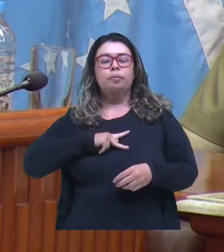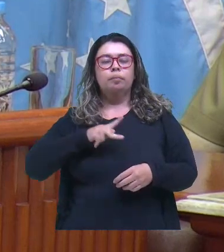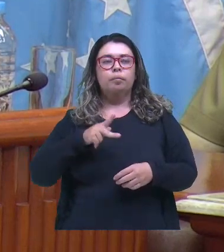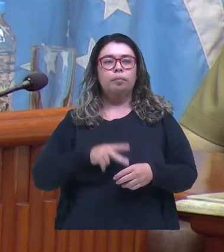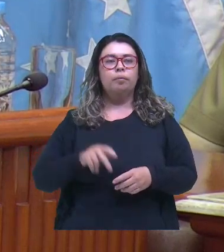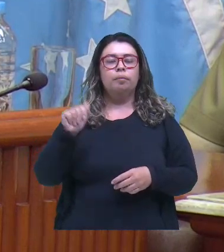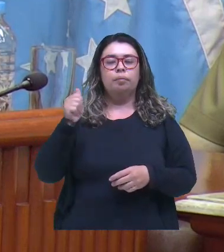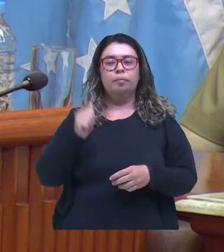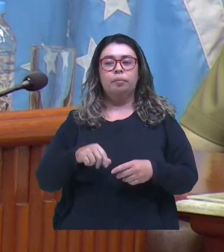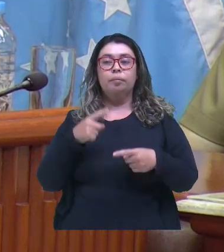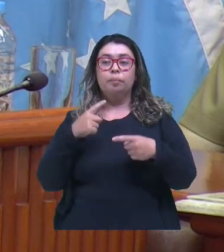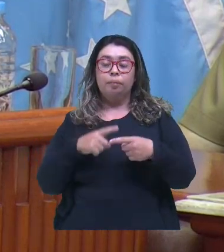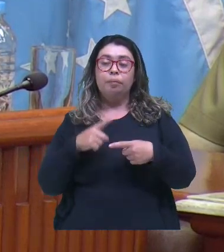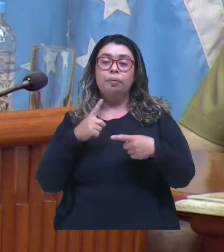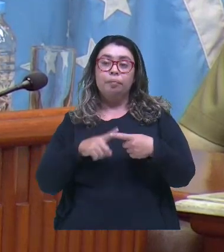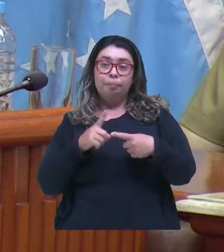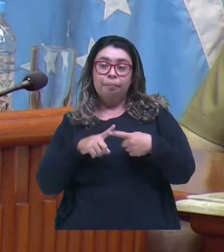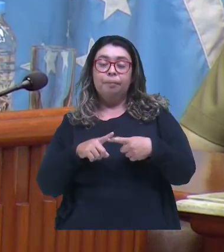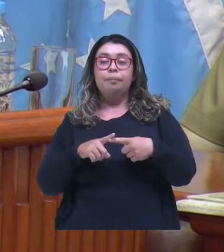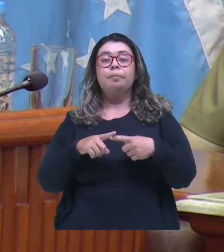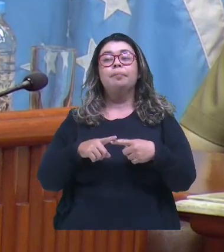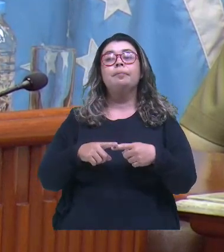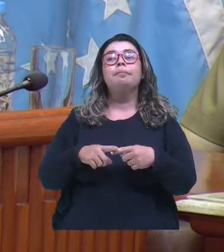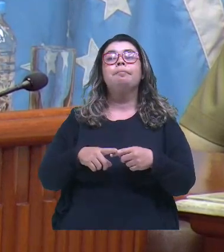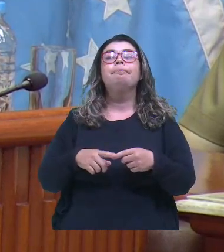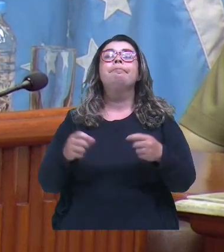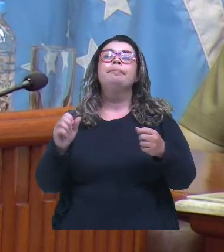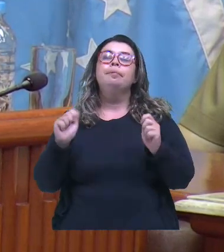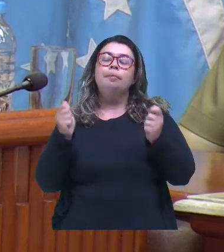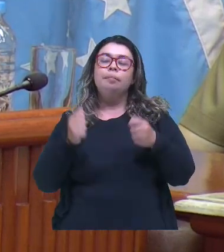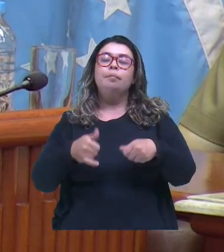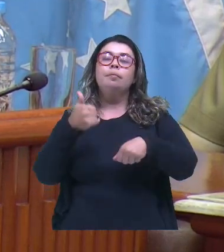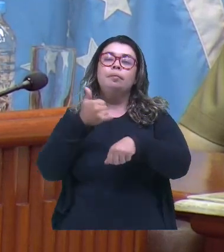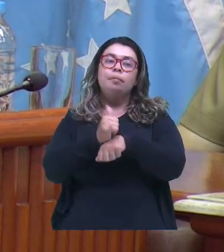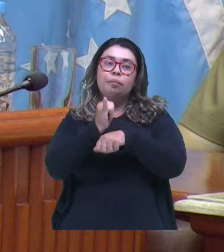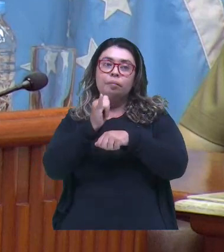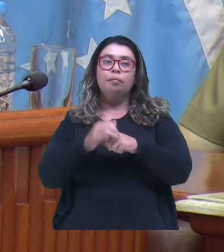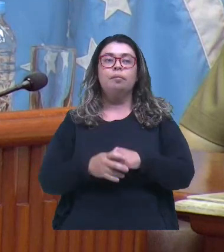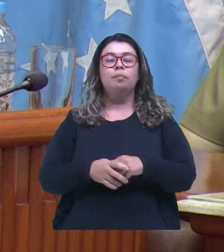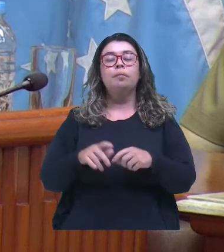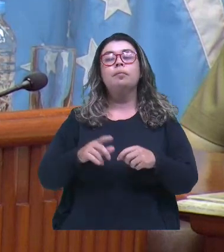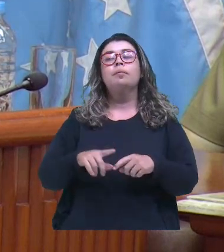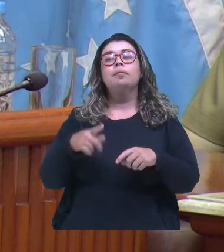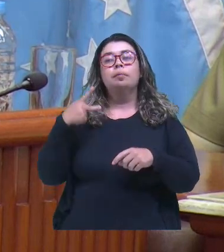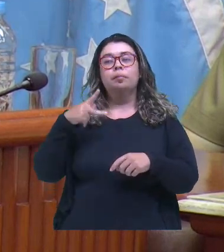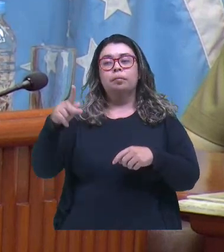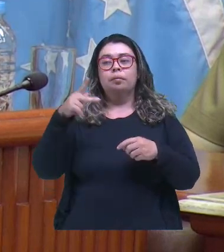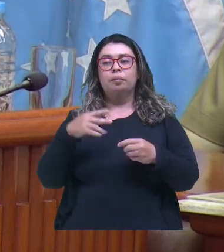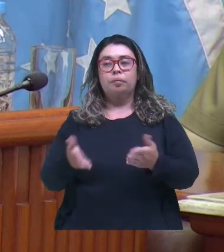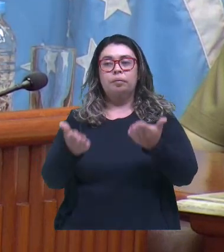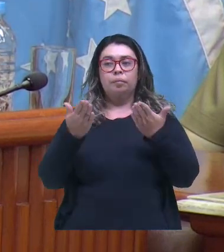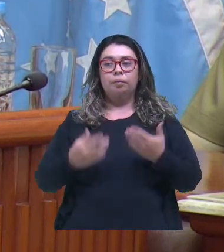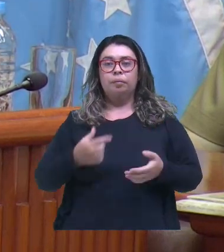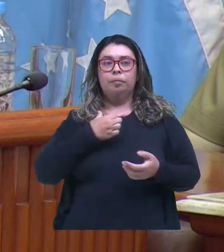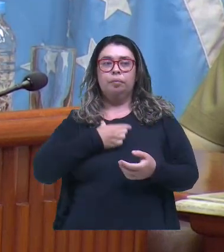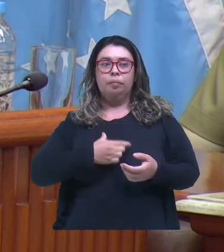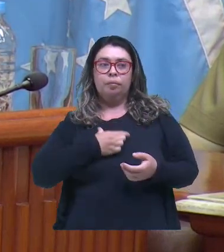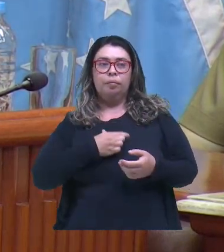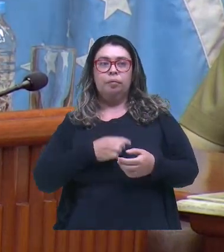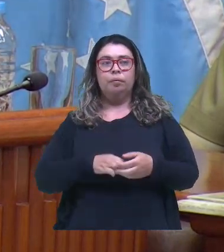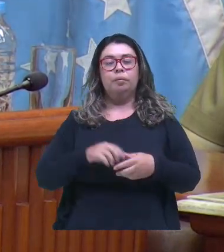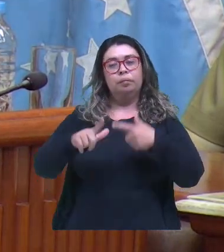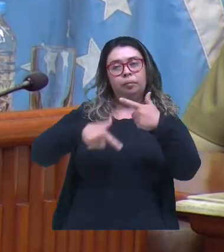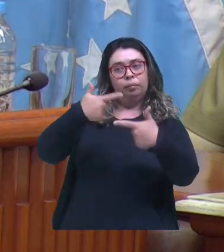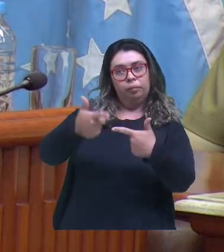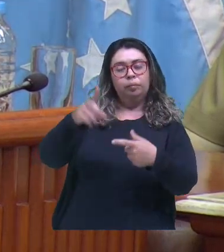motivos justificados, não puderam comparecer a esta cerimônia. Portanto, receberão suas comendas em data